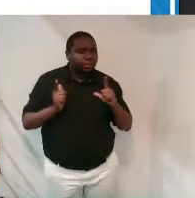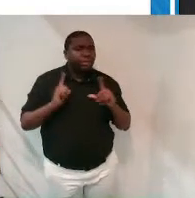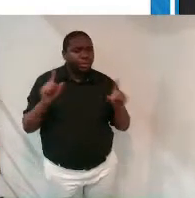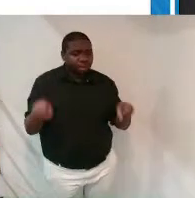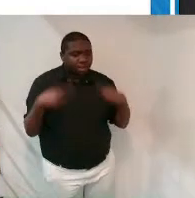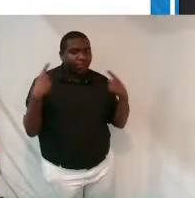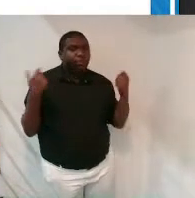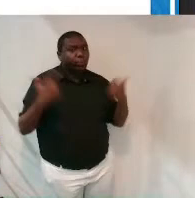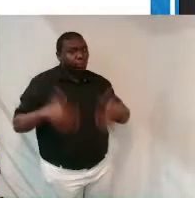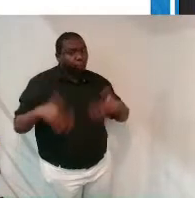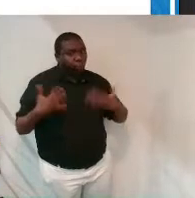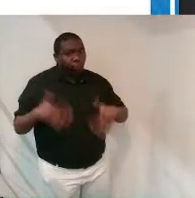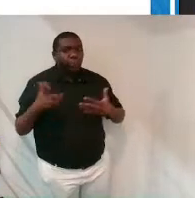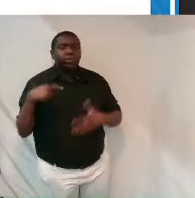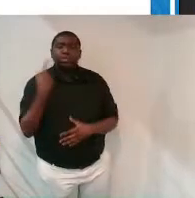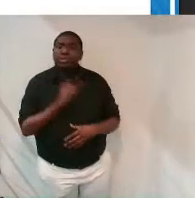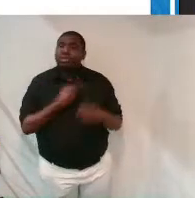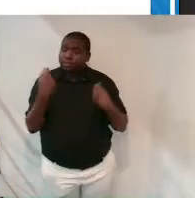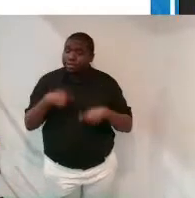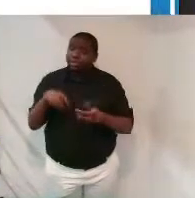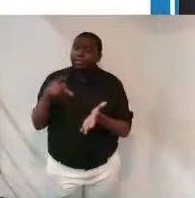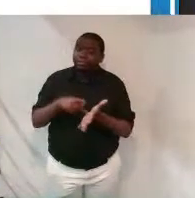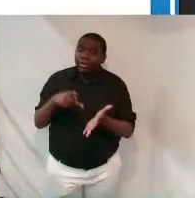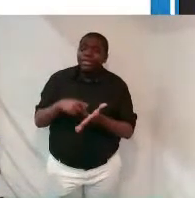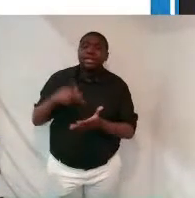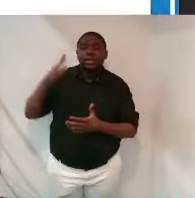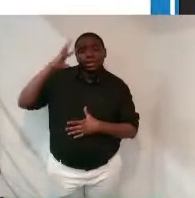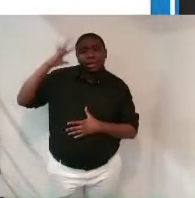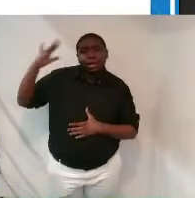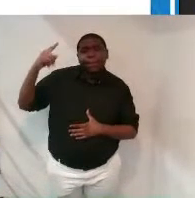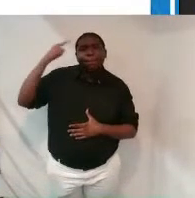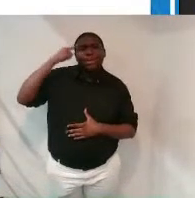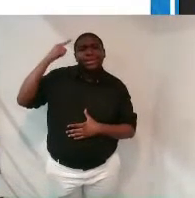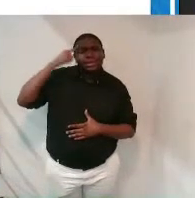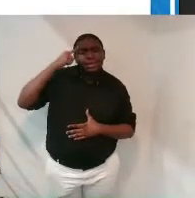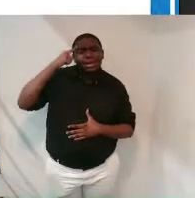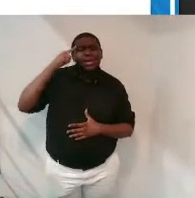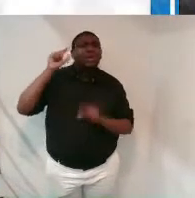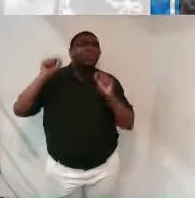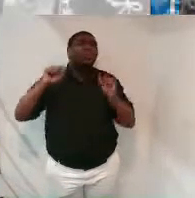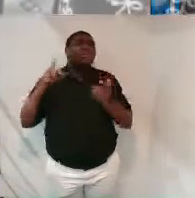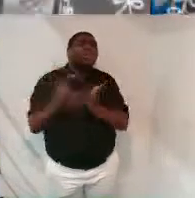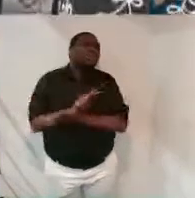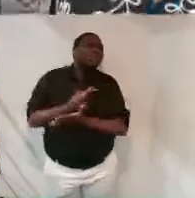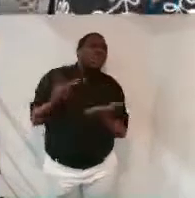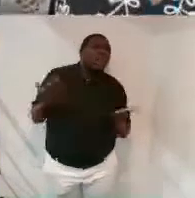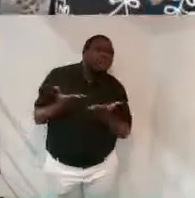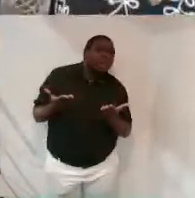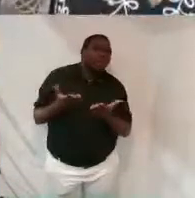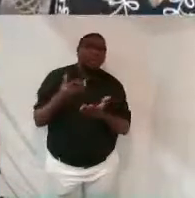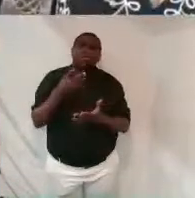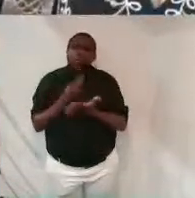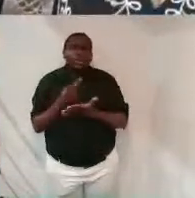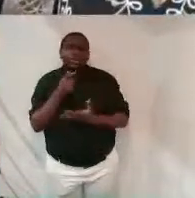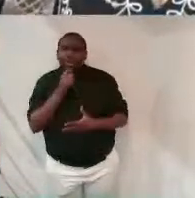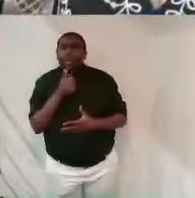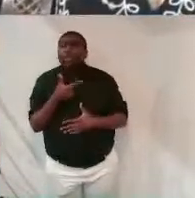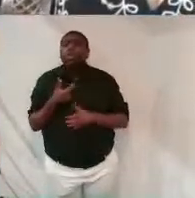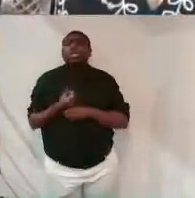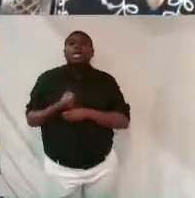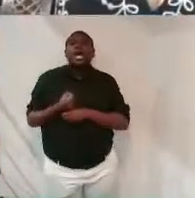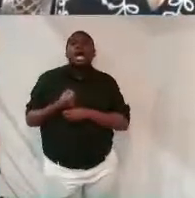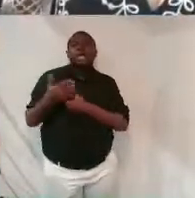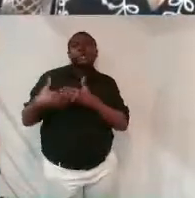imensos. Nós temos que realmente ter essa reflexão do porquê as coisas até agora não aconteceram, 12 anos depois